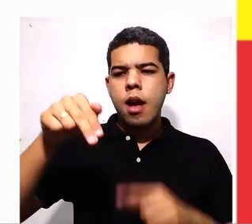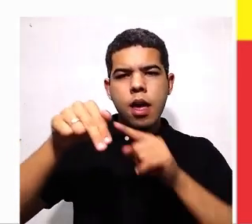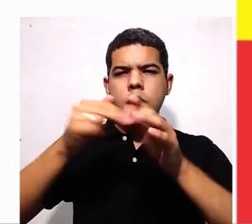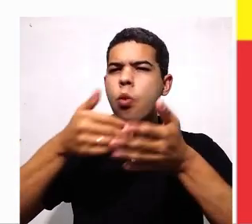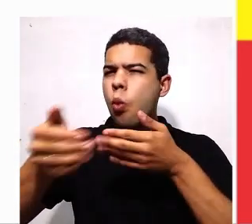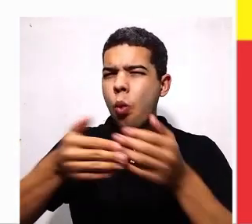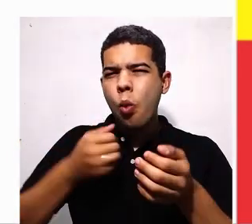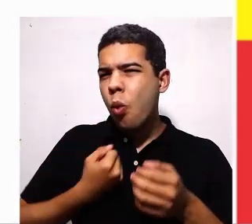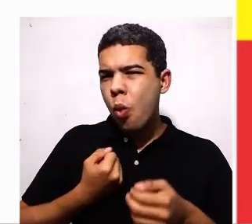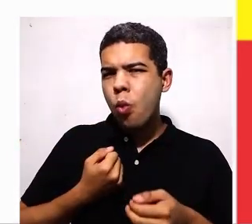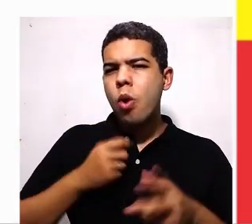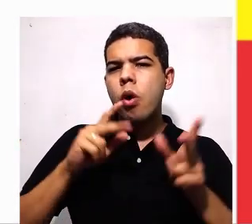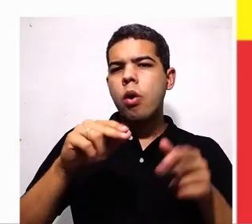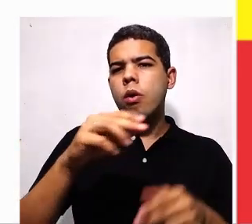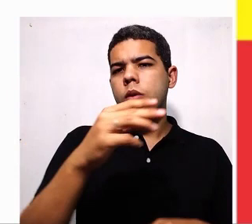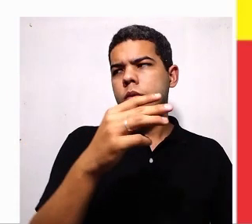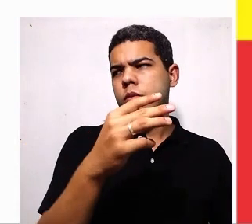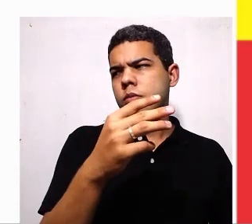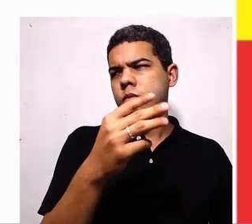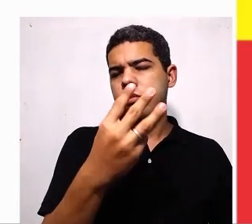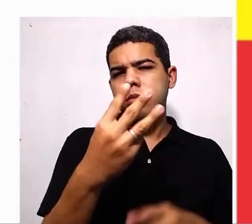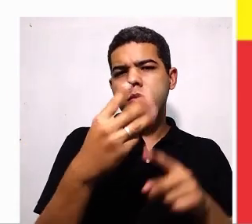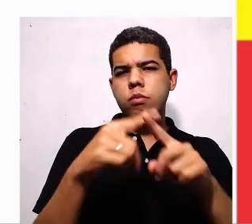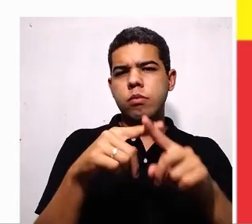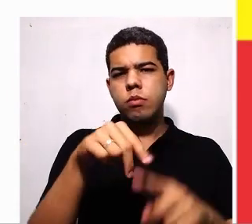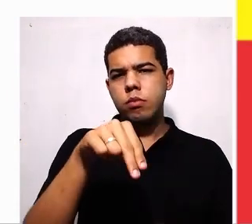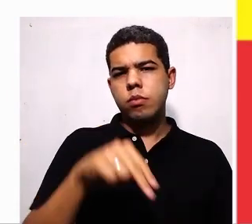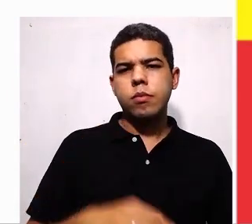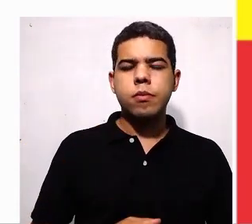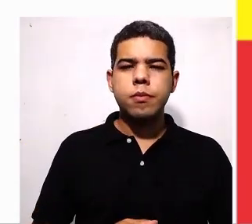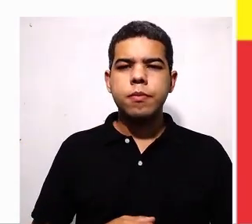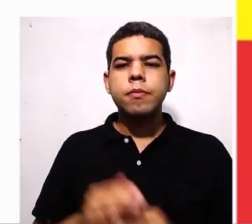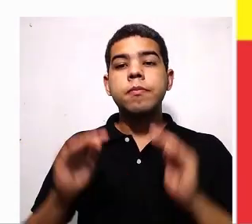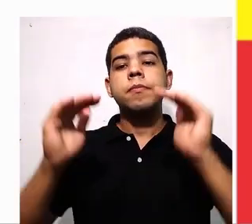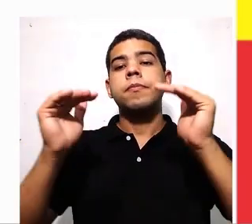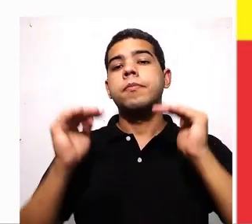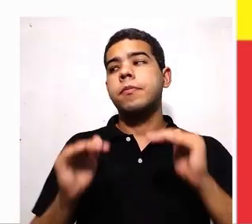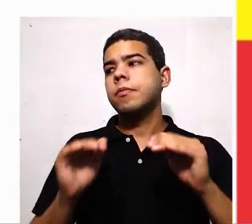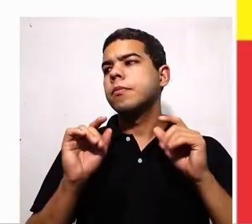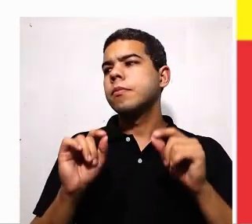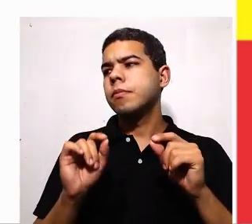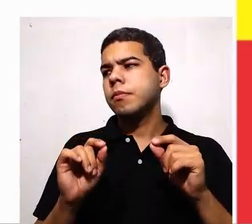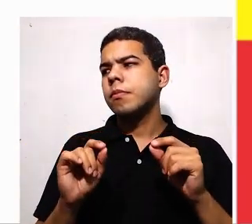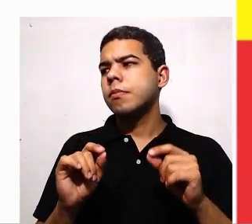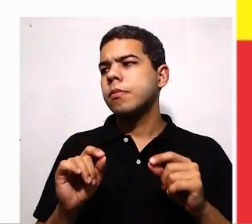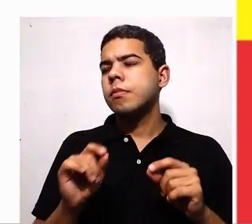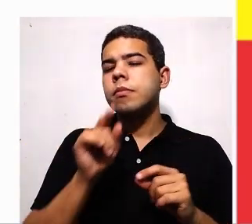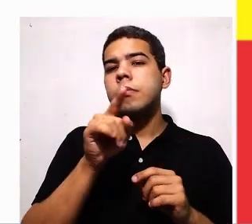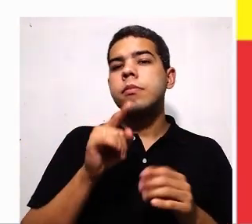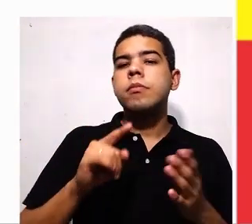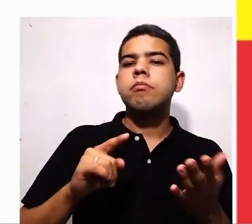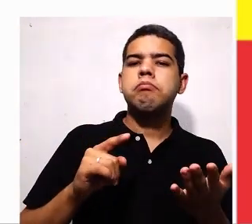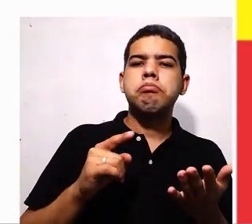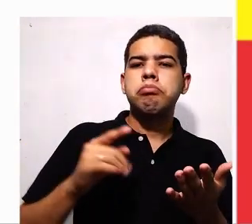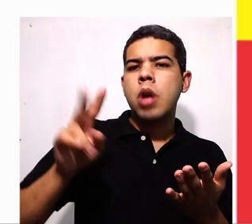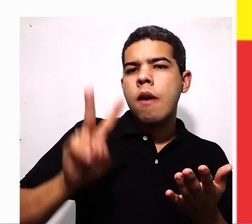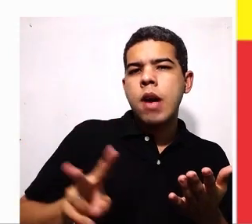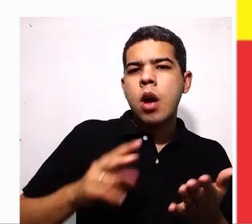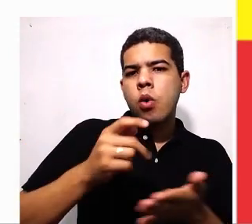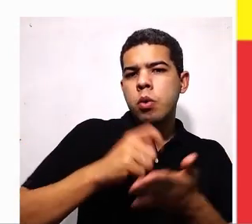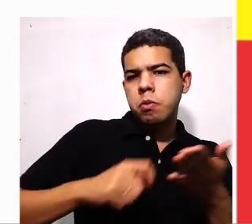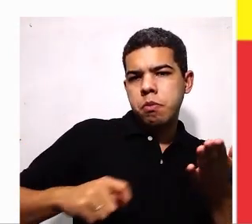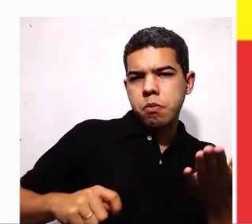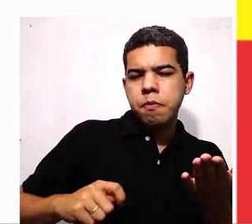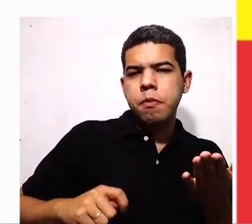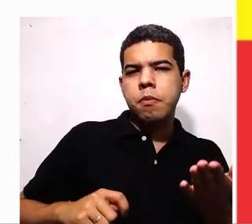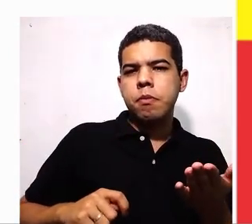terá essa expressão, a n é igual a 3n. Então, daí eu vou fazer o quê? Eu vou fazer o seguinte, ó. Escrever o